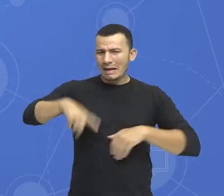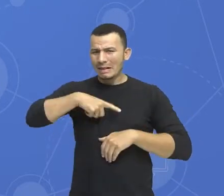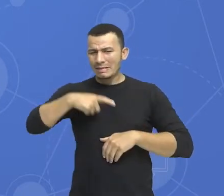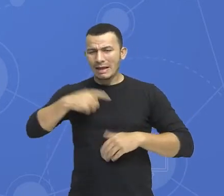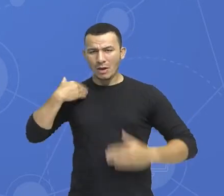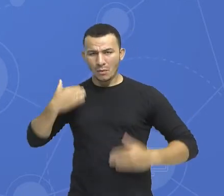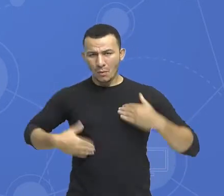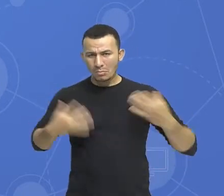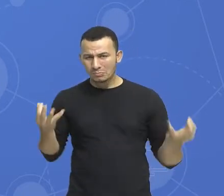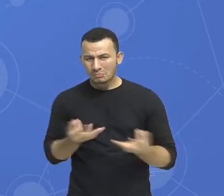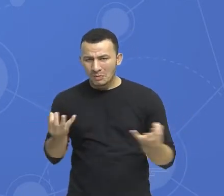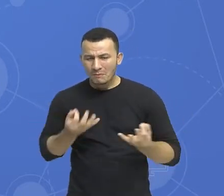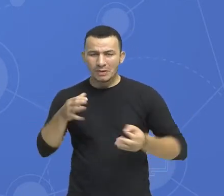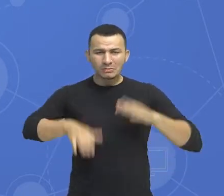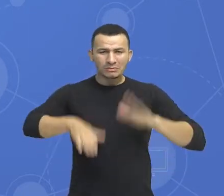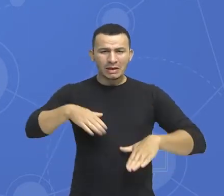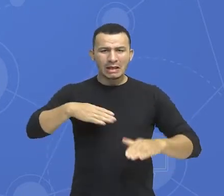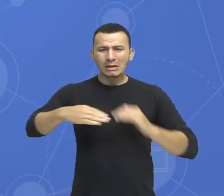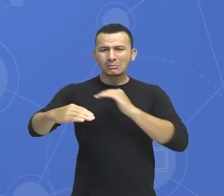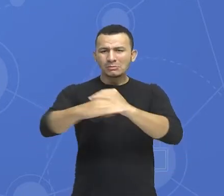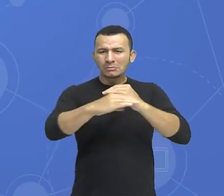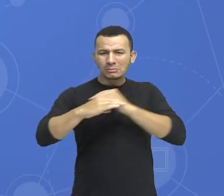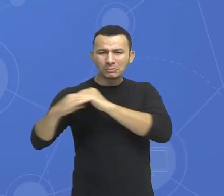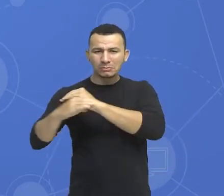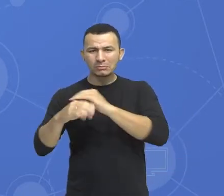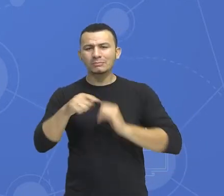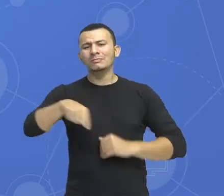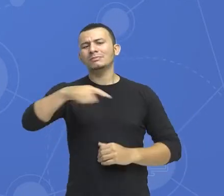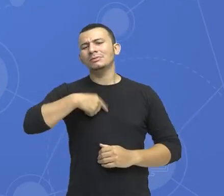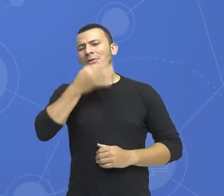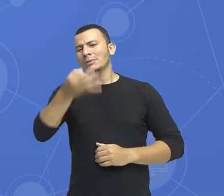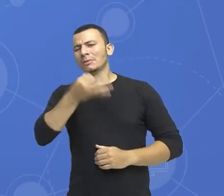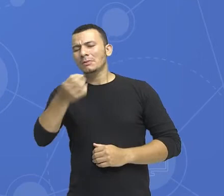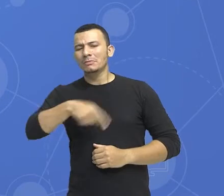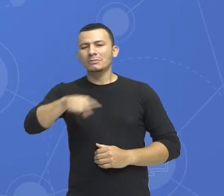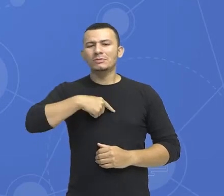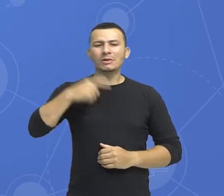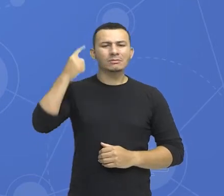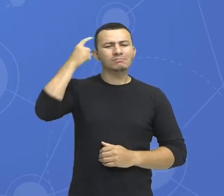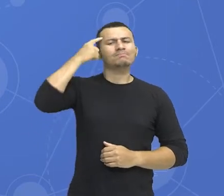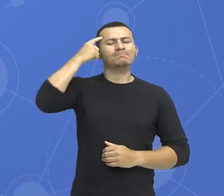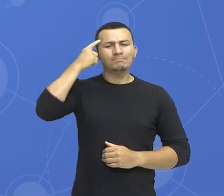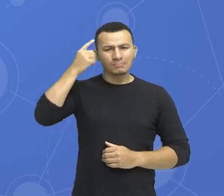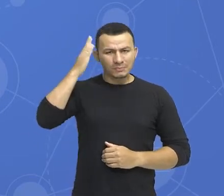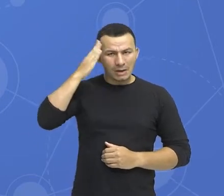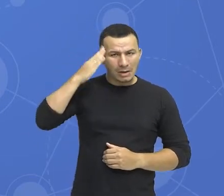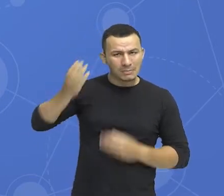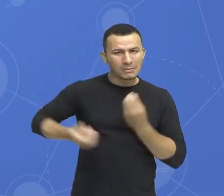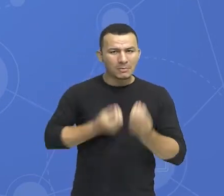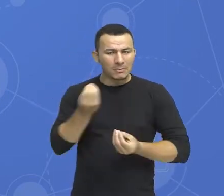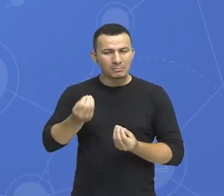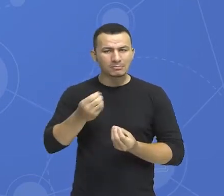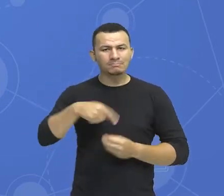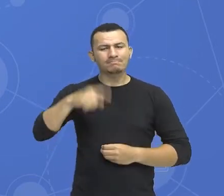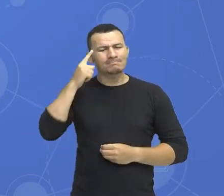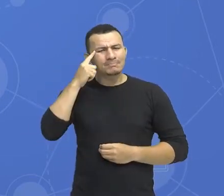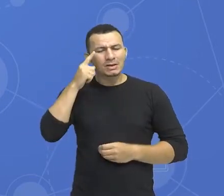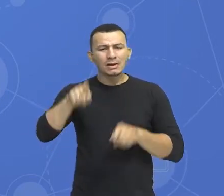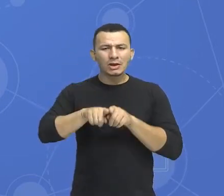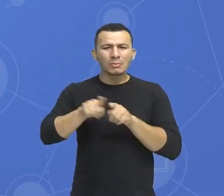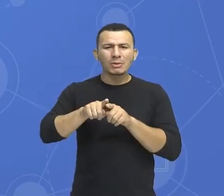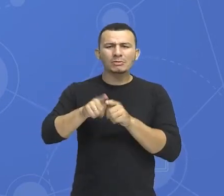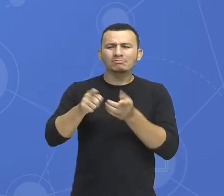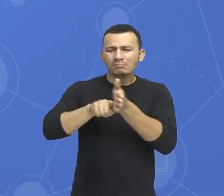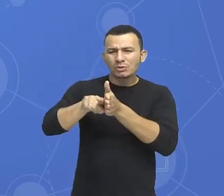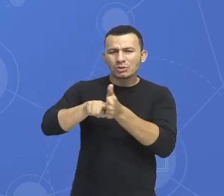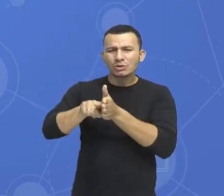perfeito mesmo? Existe um ideal de corpo? O que vocês acham? Vocês já ouviram falar algo a respeito? E vocês já pararam para analisar também